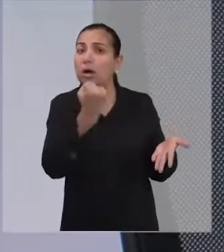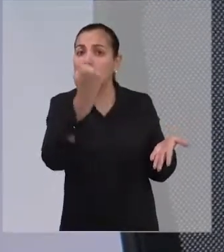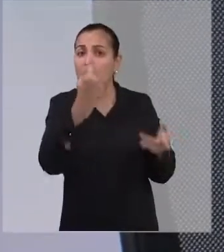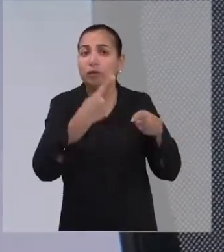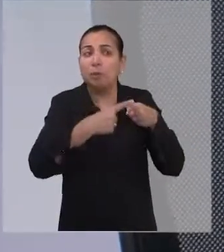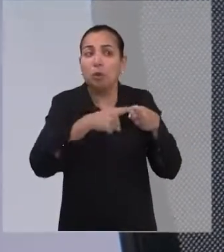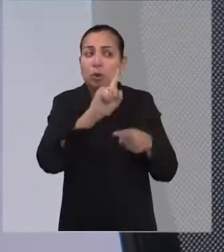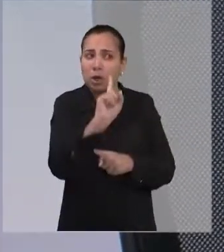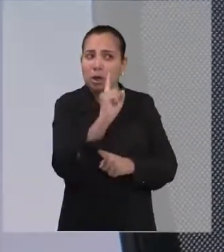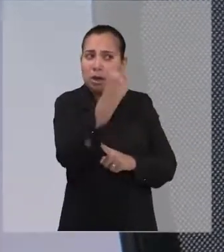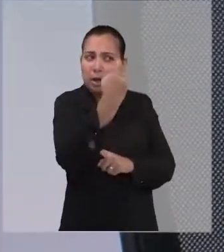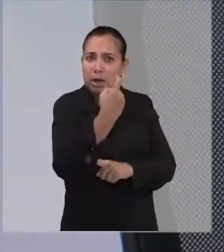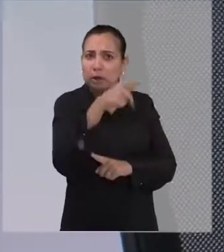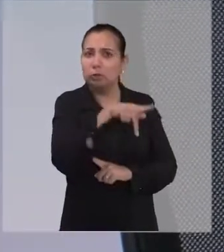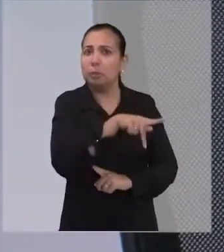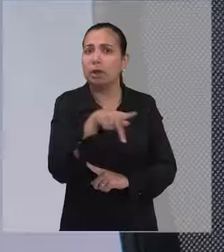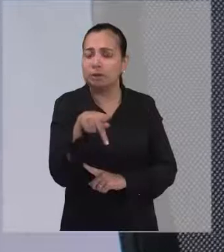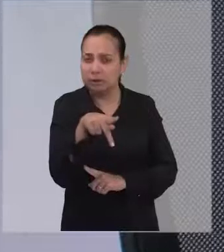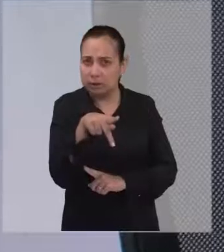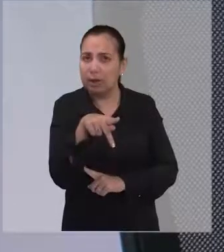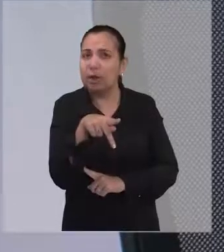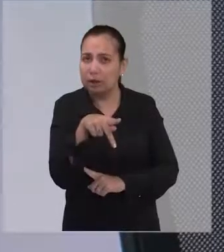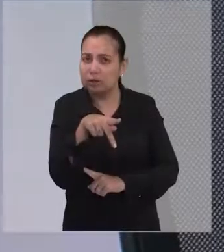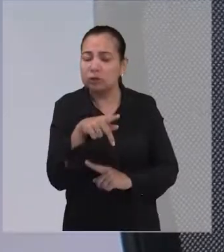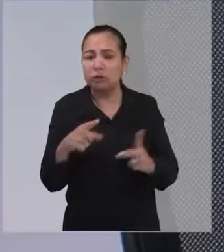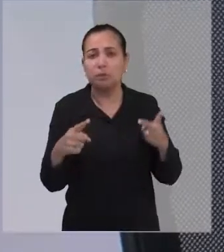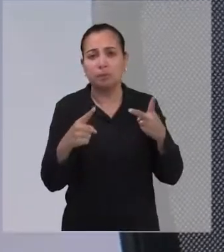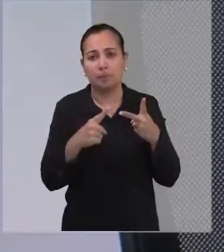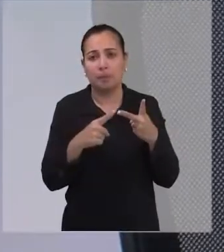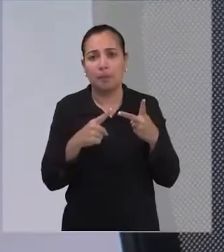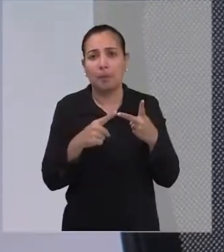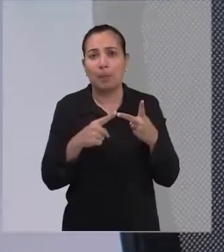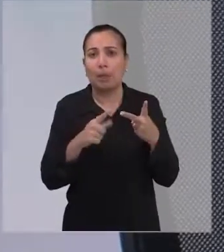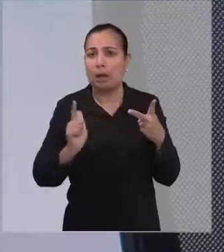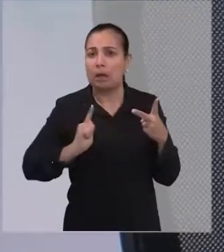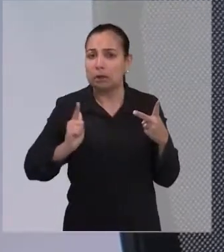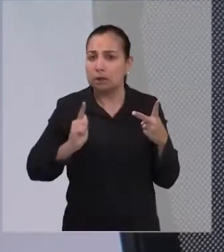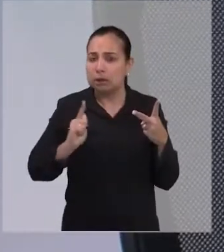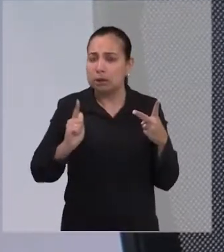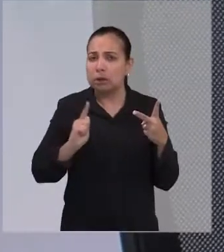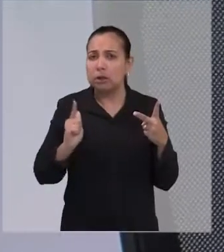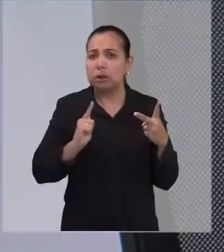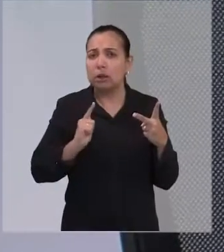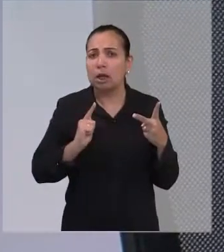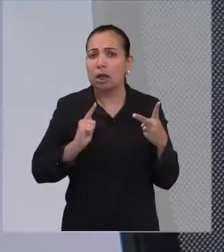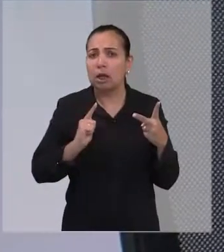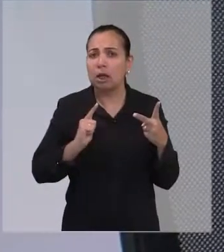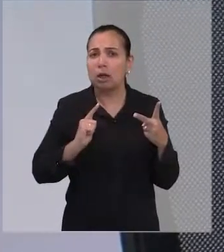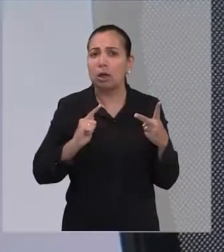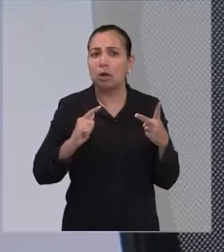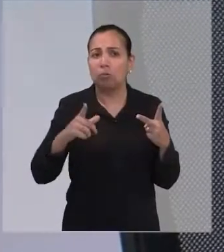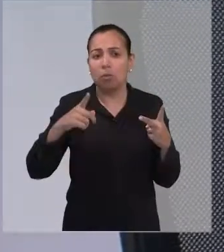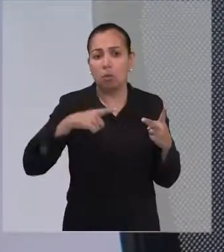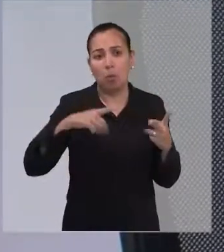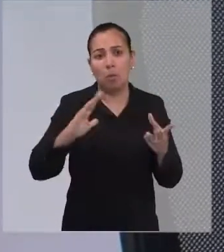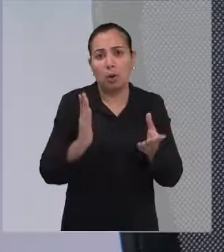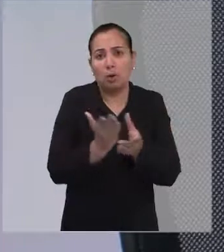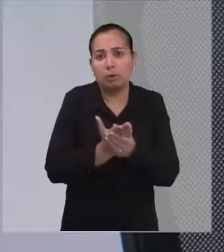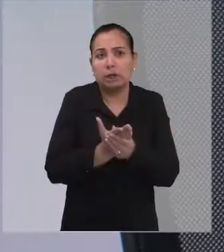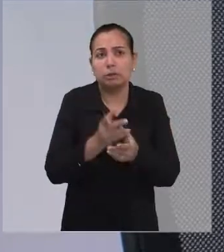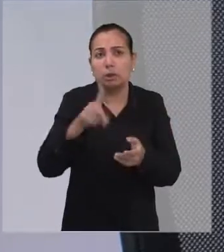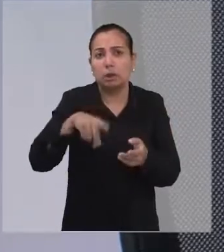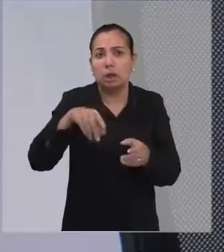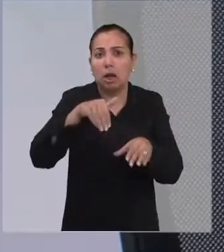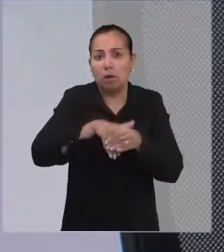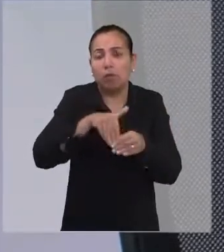um ex-presidente da República, que envolve, que está relacionado com o processo eleitoral em curso, né,